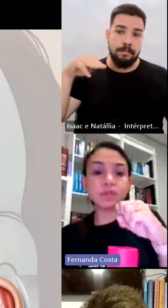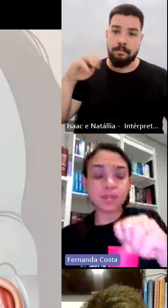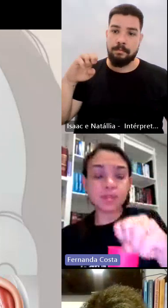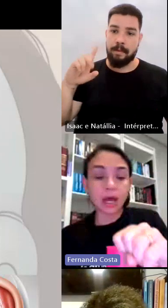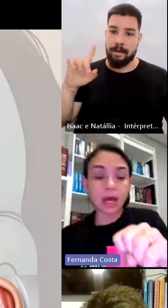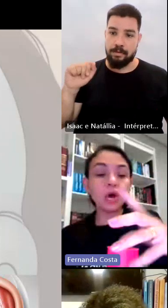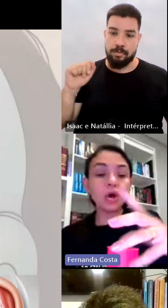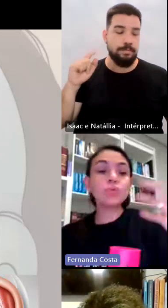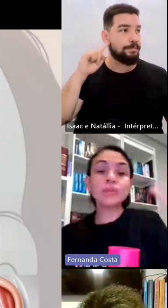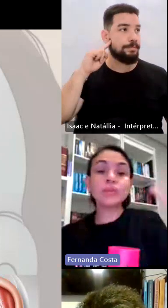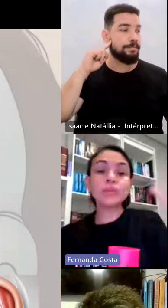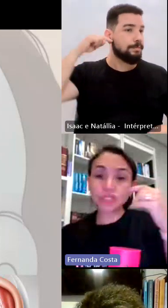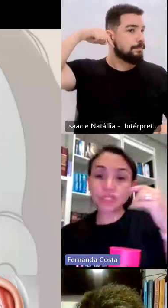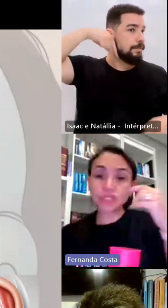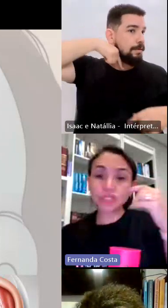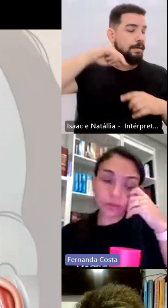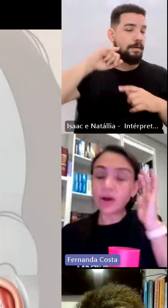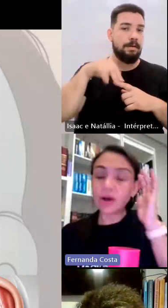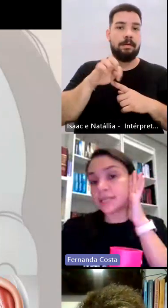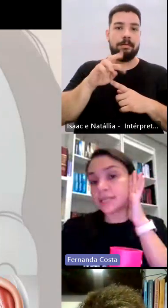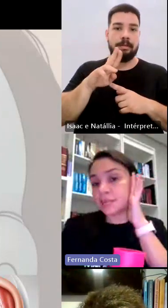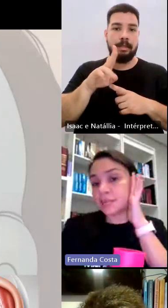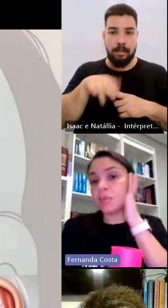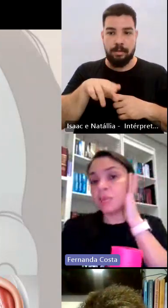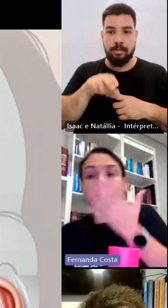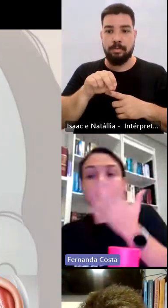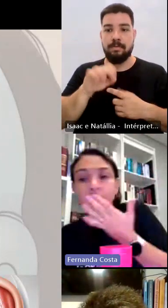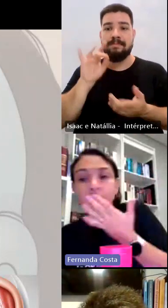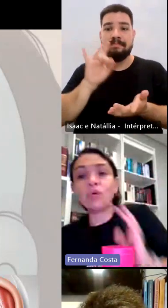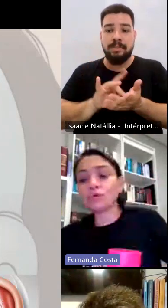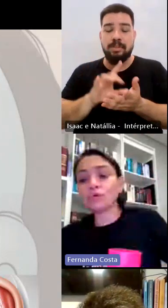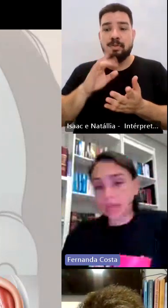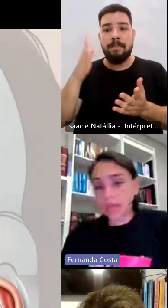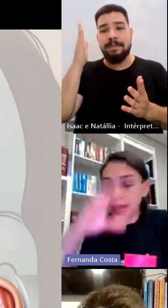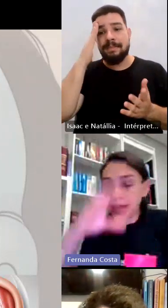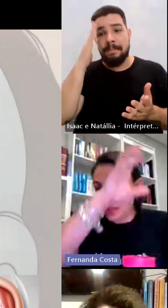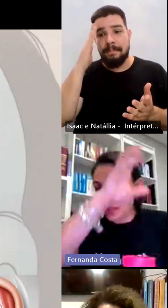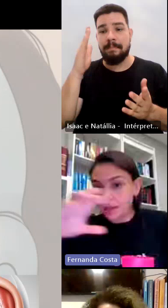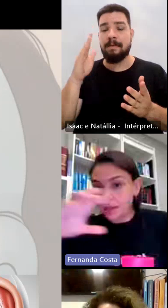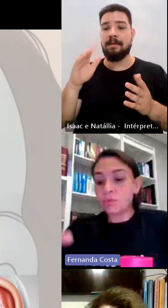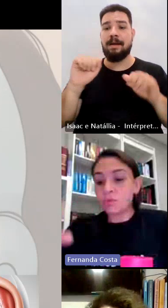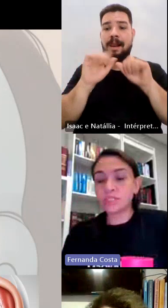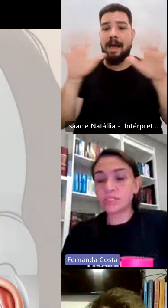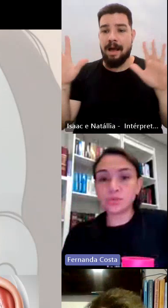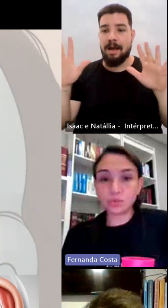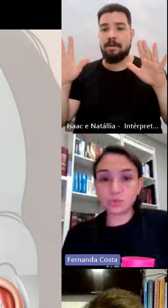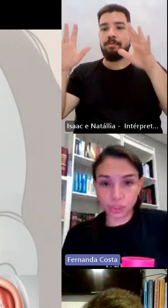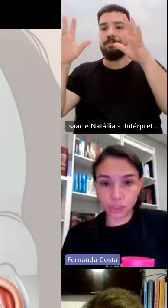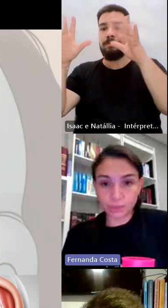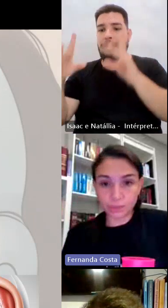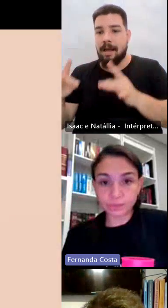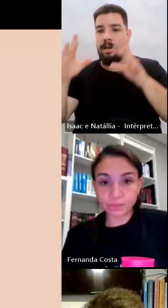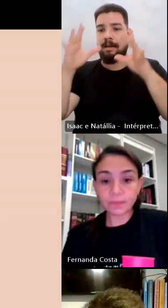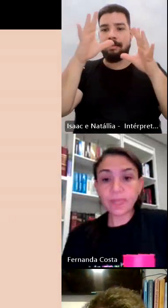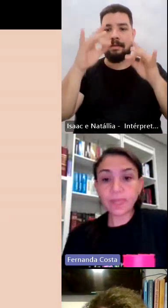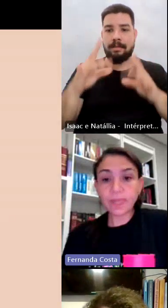a função do que no sentido de falar, olha, aqui terminou um, aqui terminou outro. É um processo